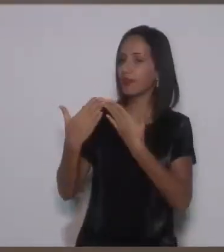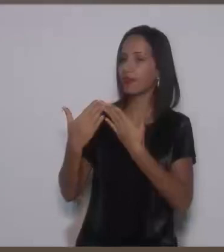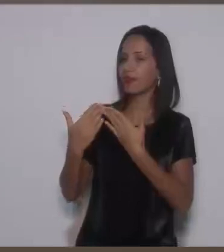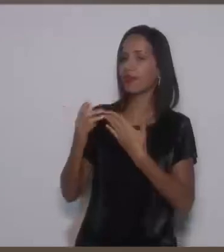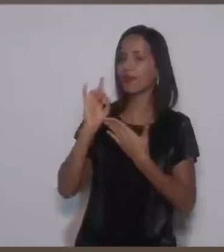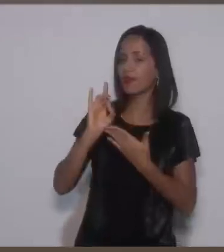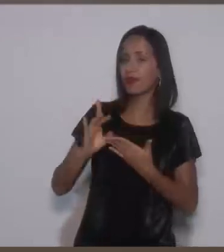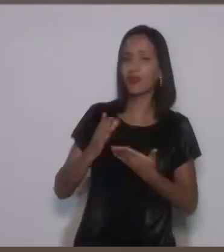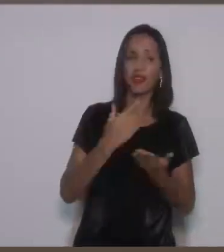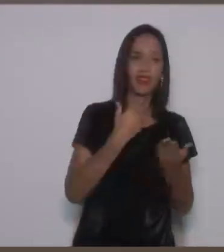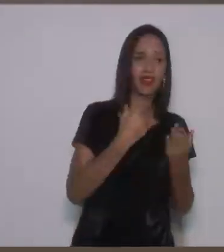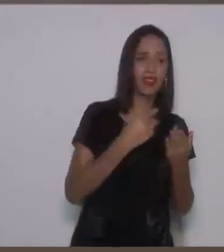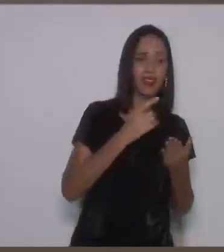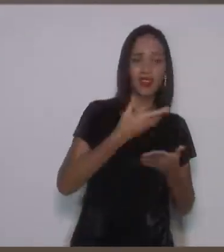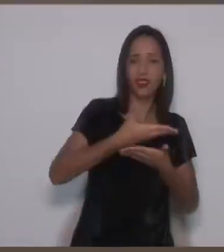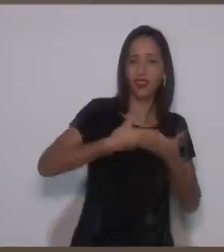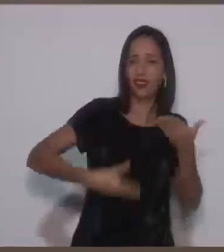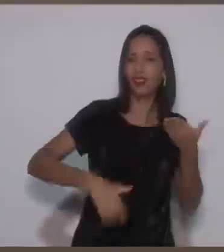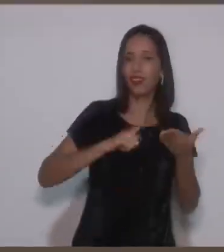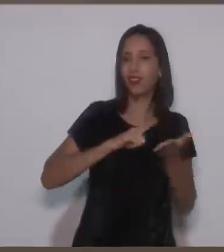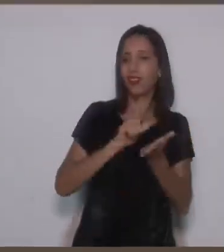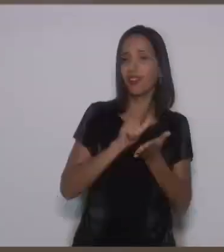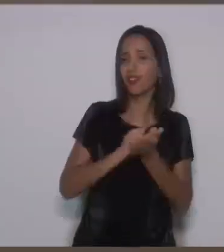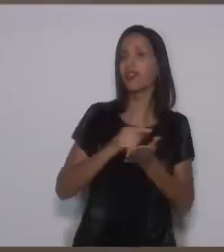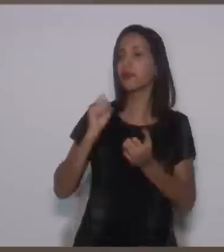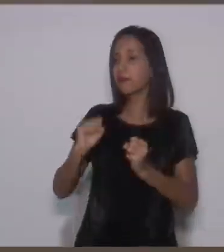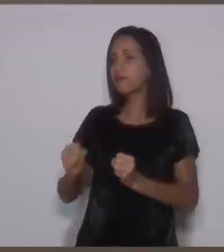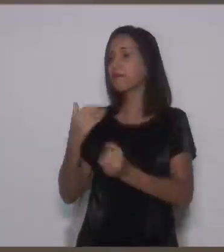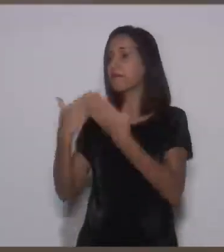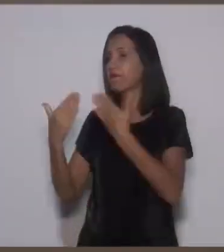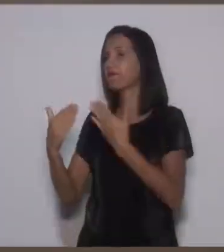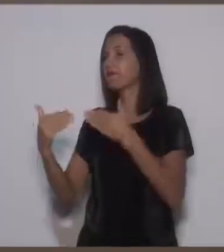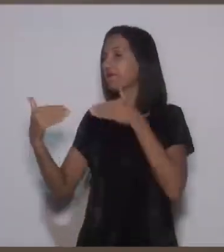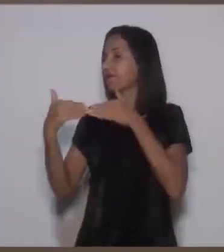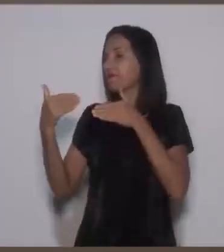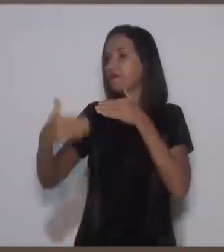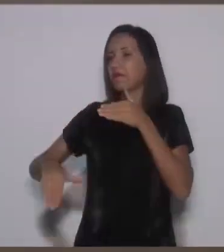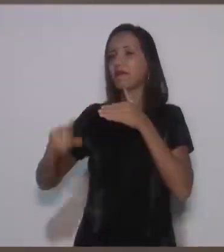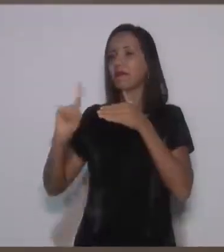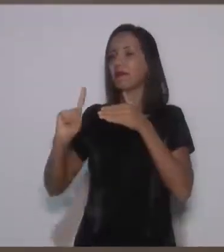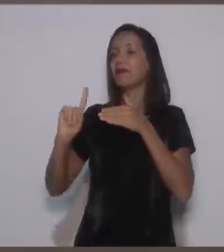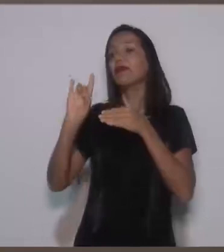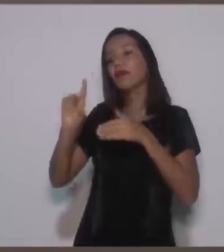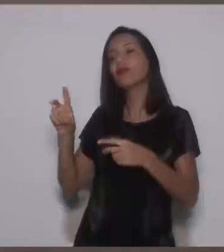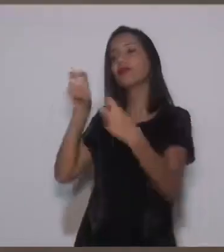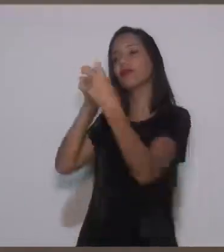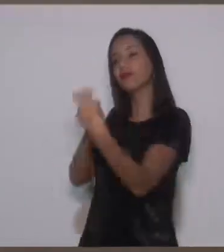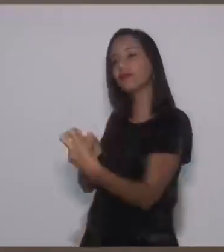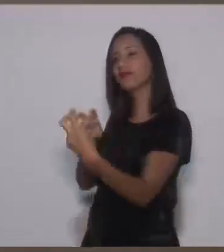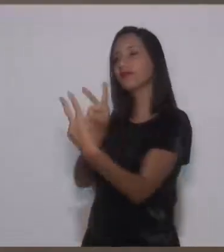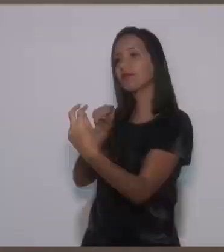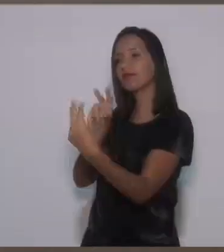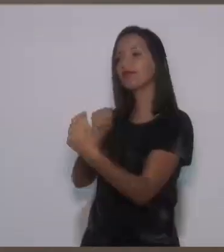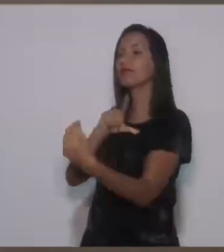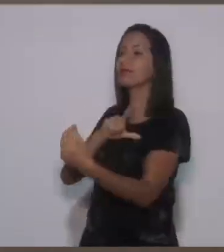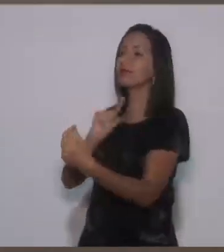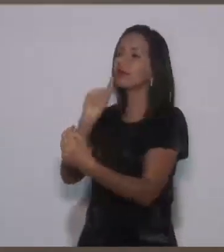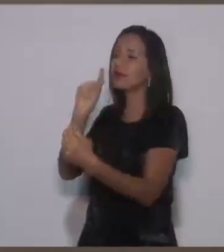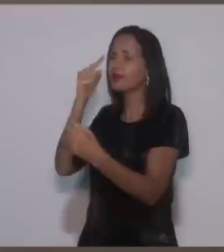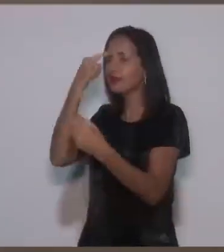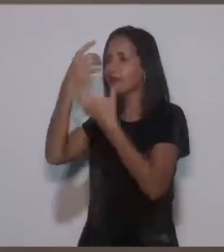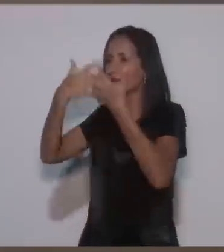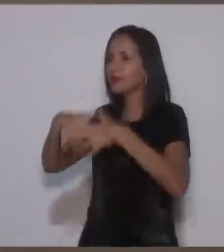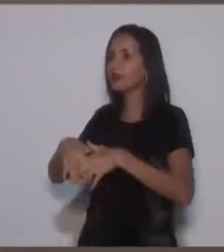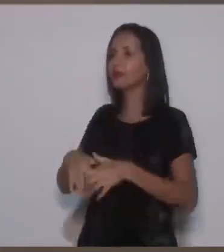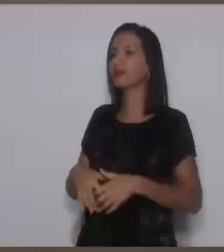ser um diálogo prático, não precisa concordar, mas pelo menos escutar. Eu acho que é o mínimo, né, da gente pensar. Aqui é Guilherme, né, o